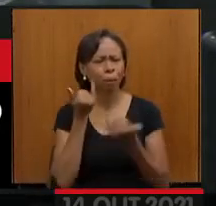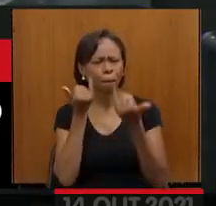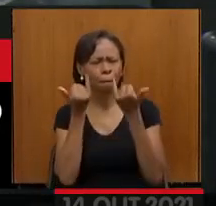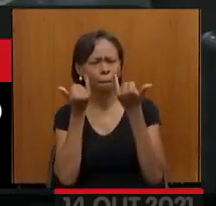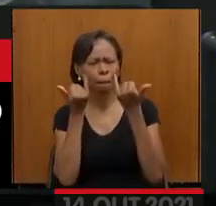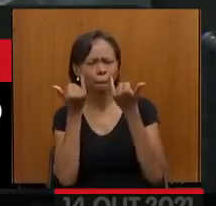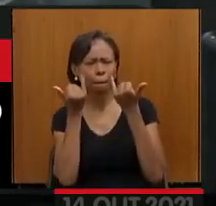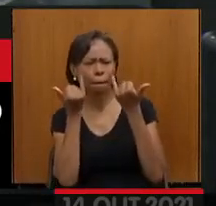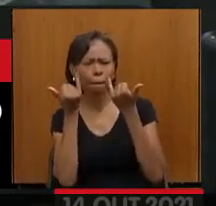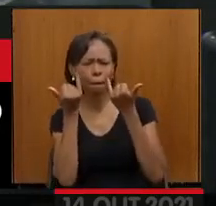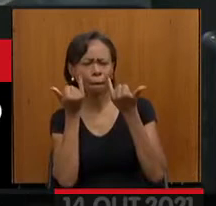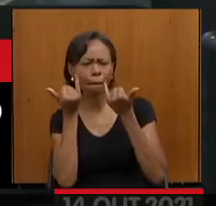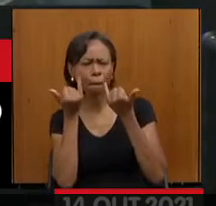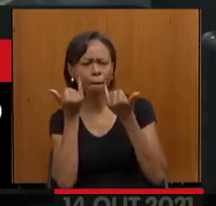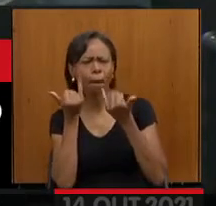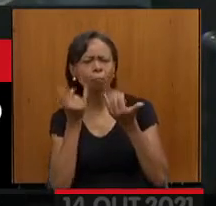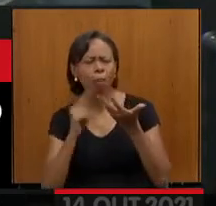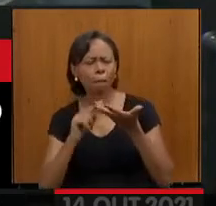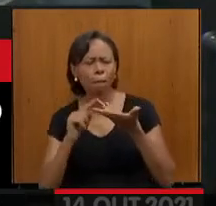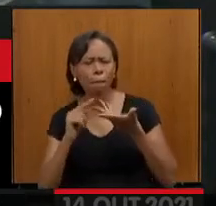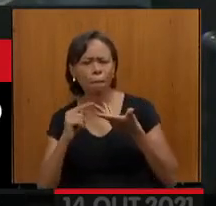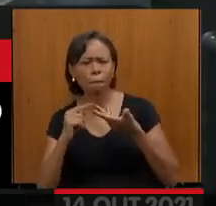informações essas que, de fato,